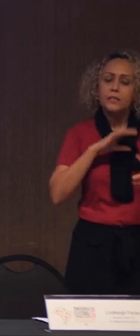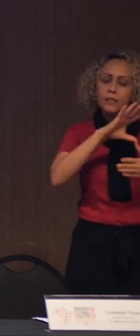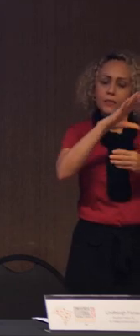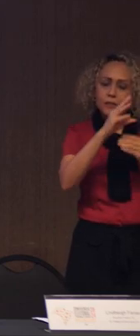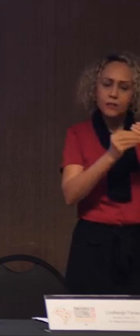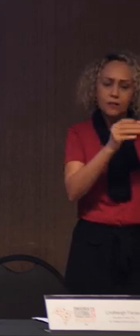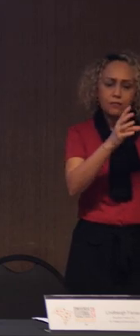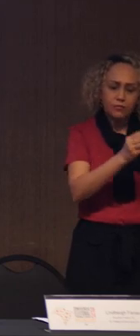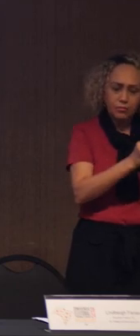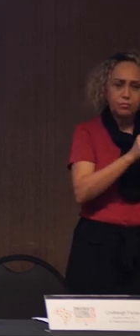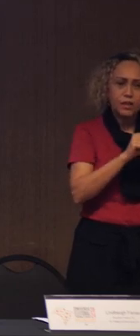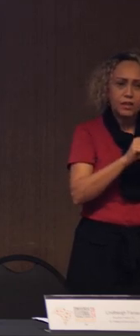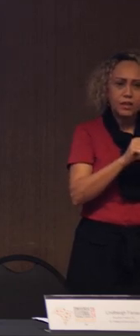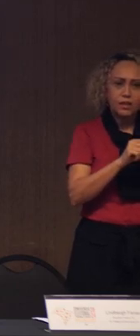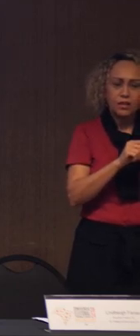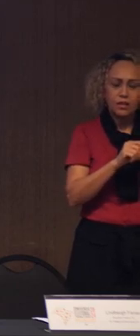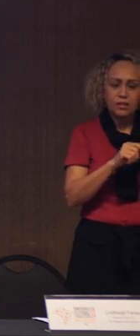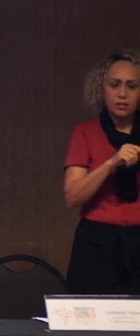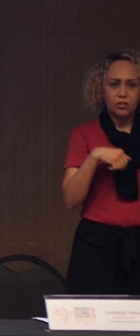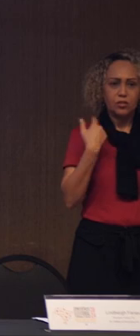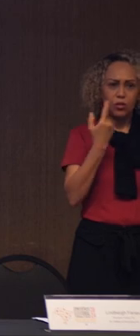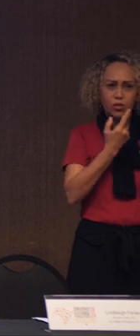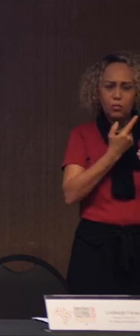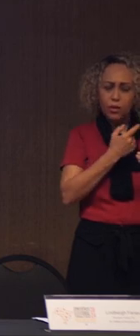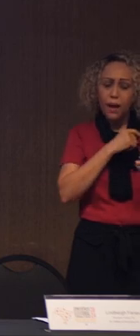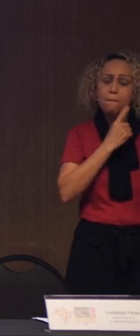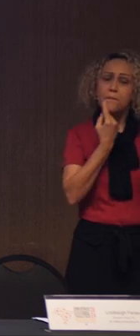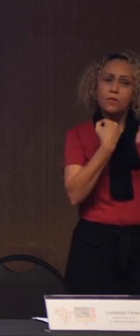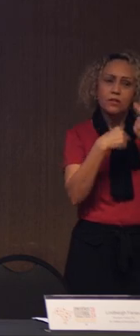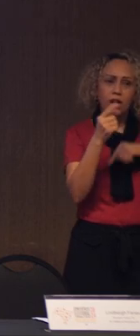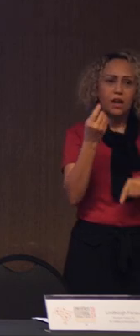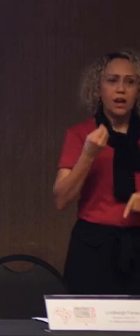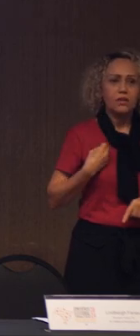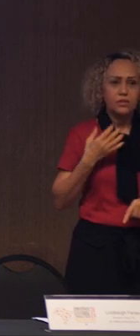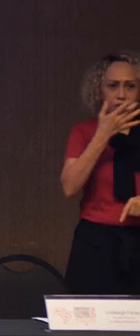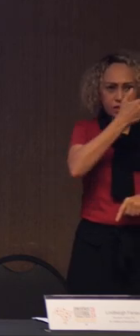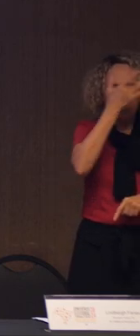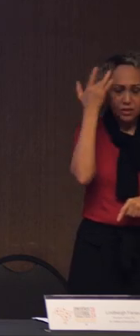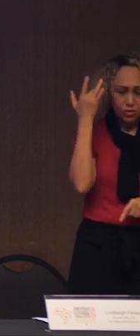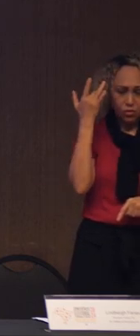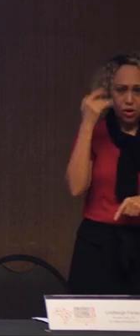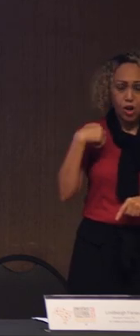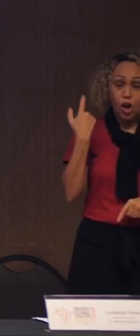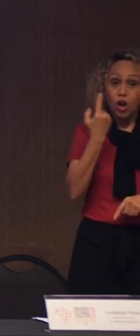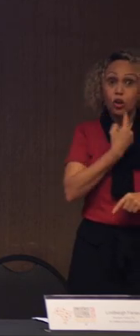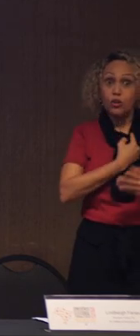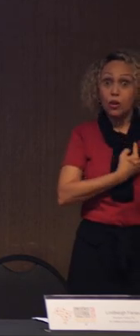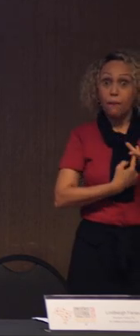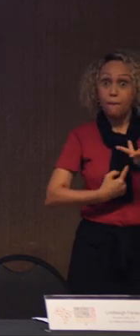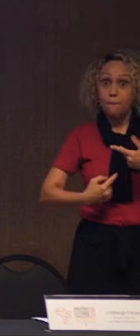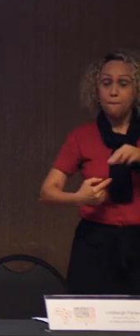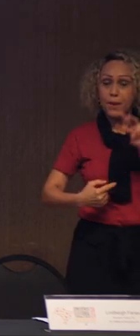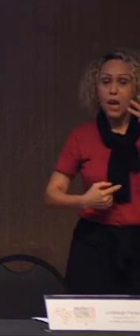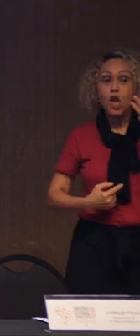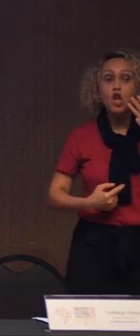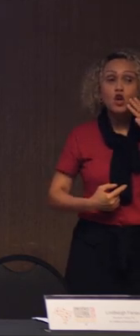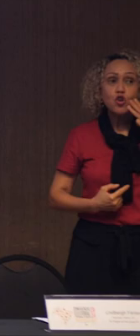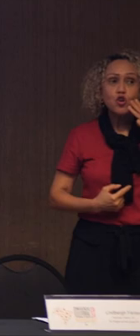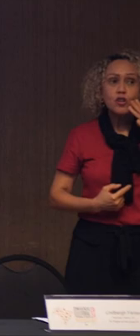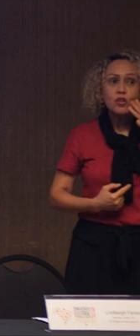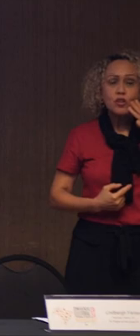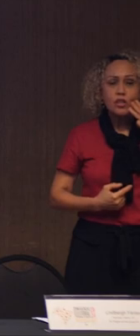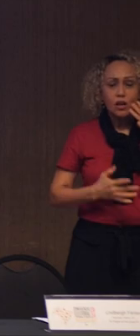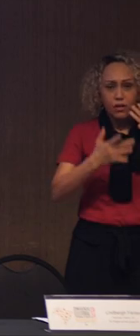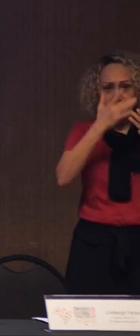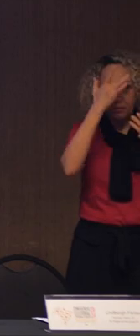concreta do nosso território. Nós somos muitos, somos milhões e ninguém pode com a gente, desde que a gente tenha os instrumentos que a gente